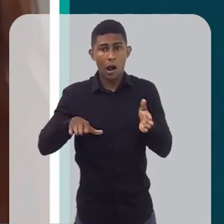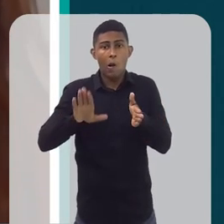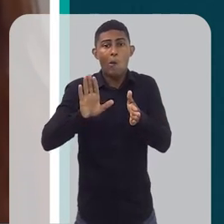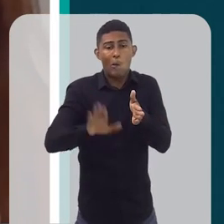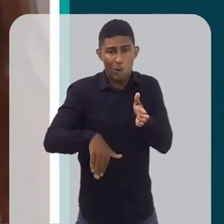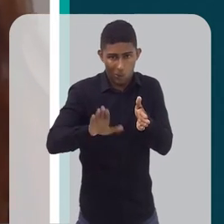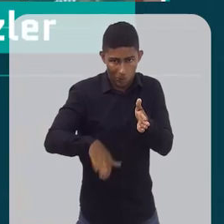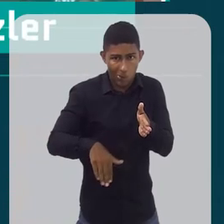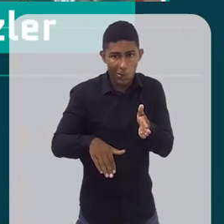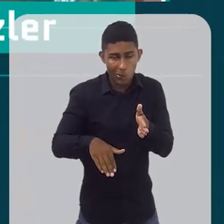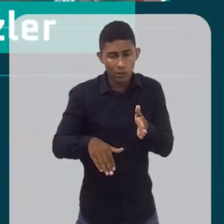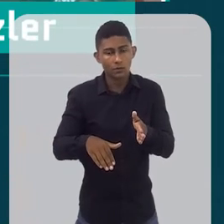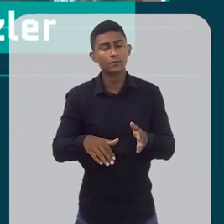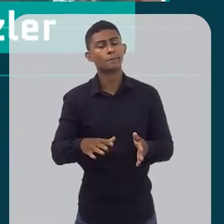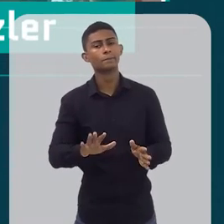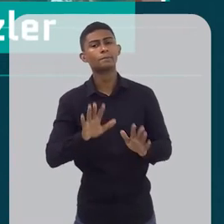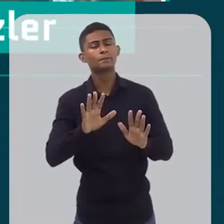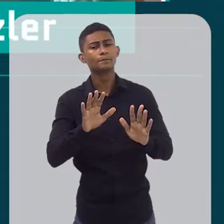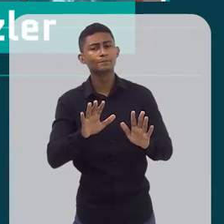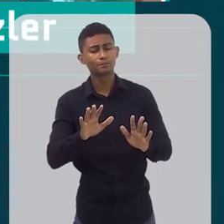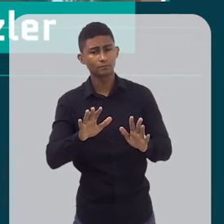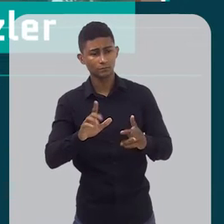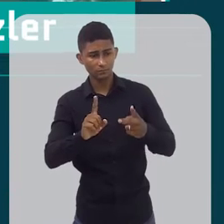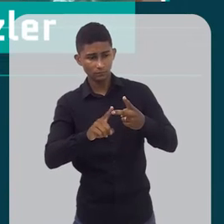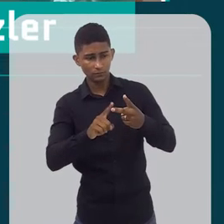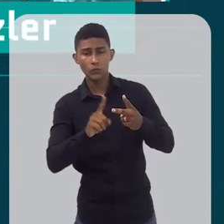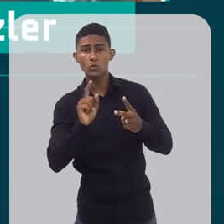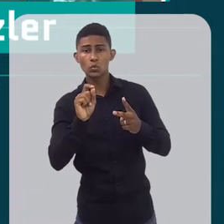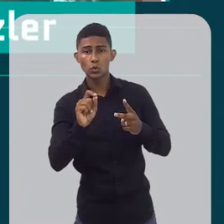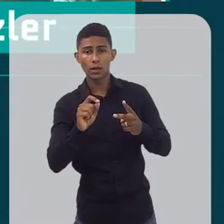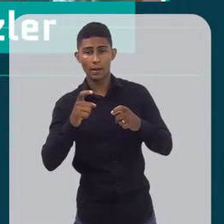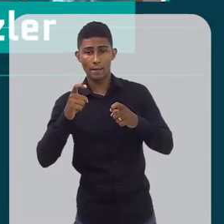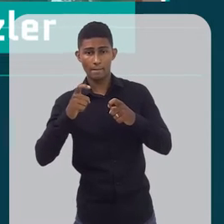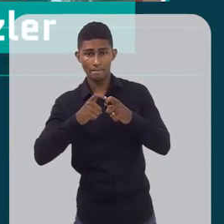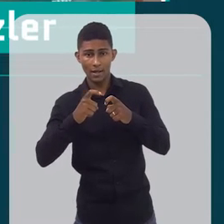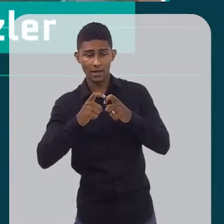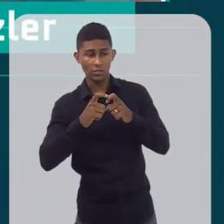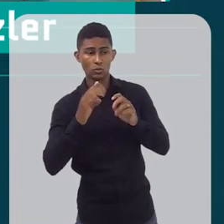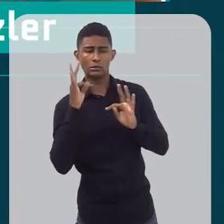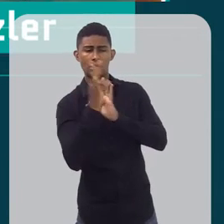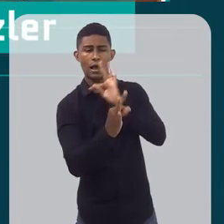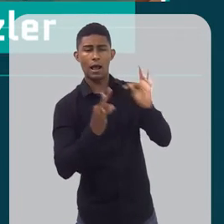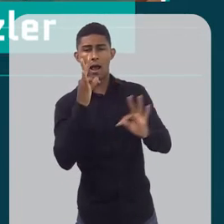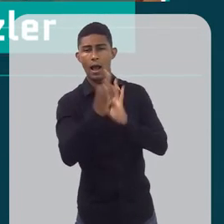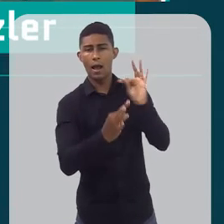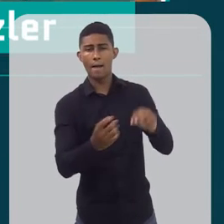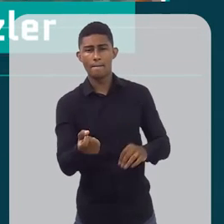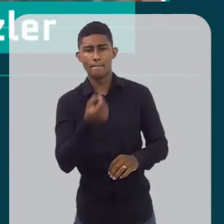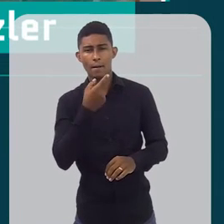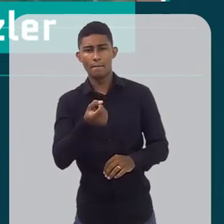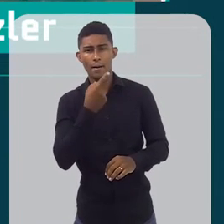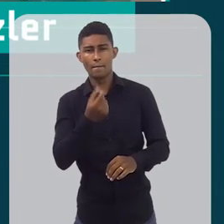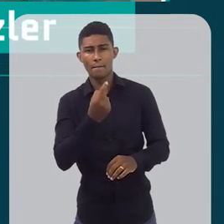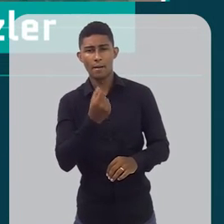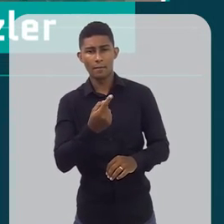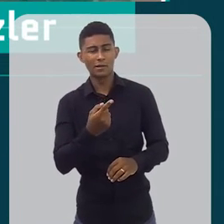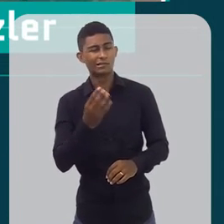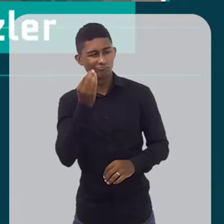mão, claro que com indicação, com médico, com tratamento, de medicações já anti